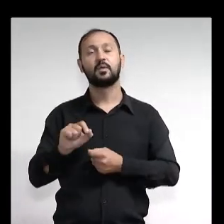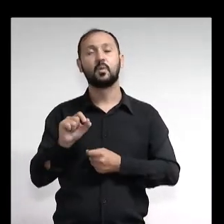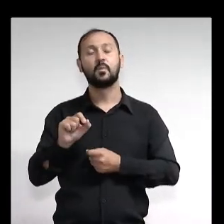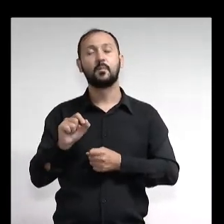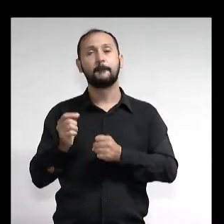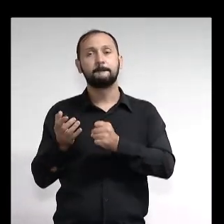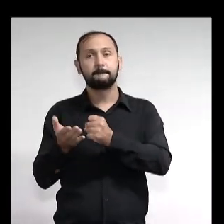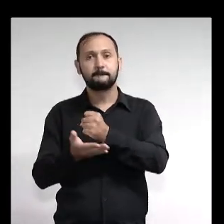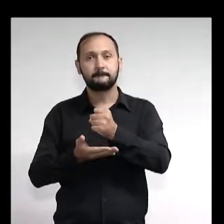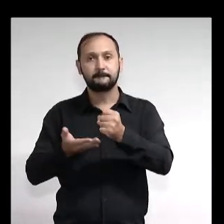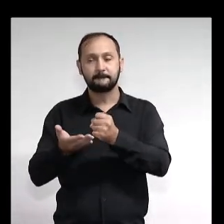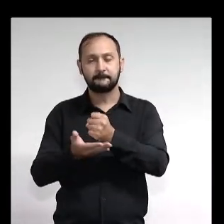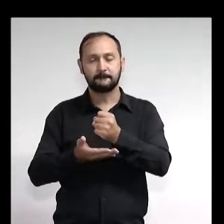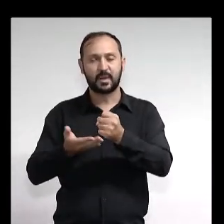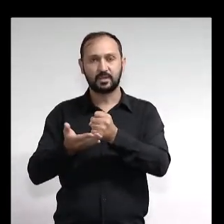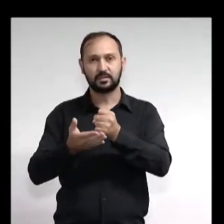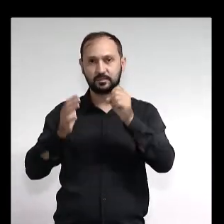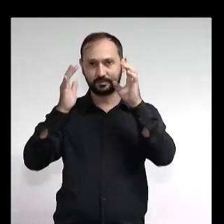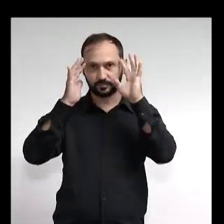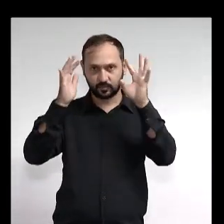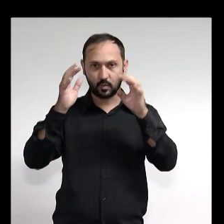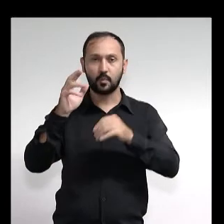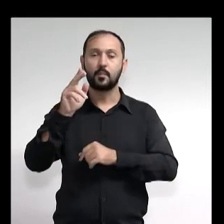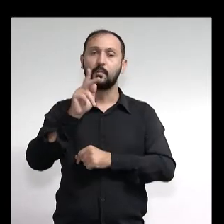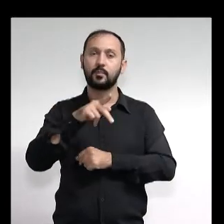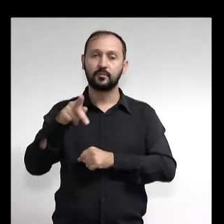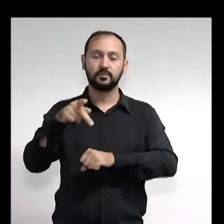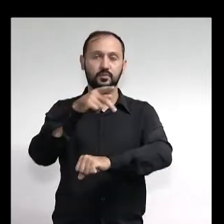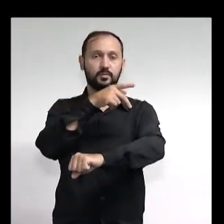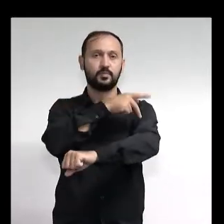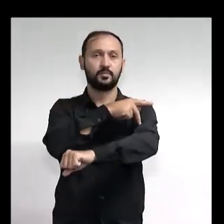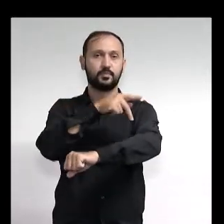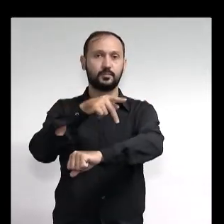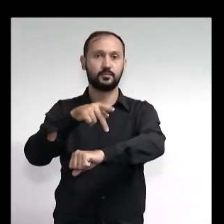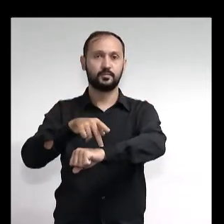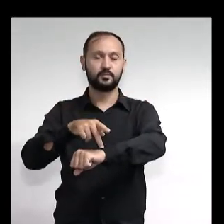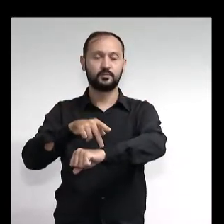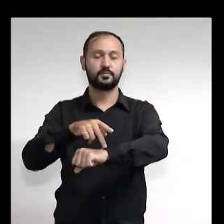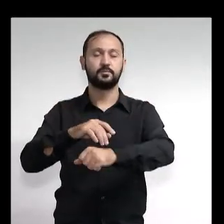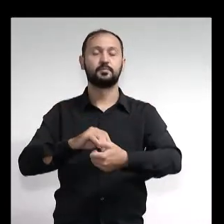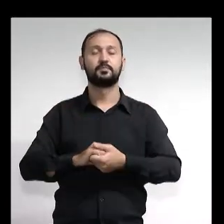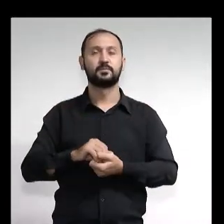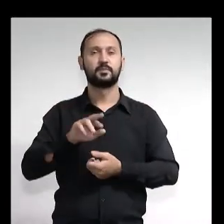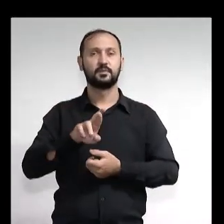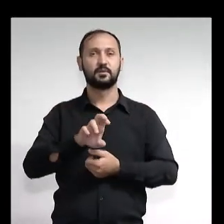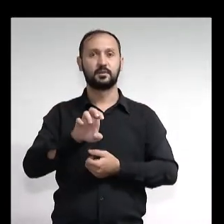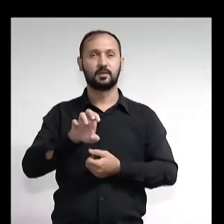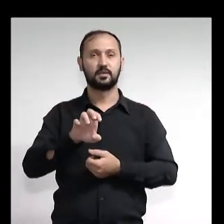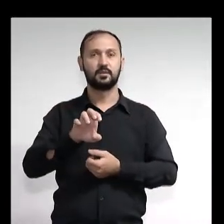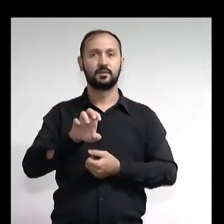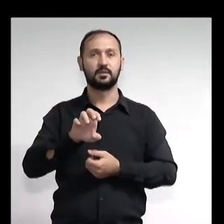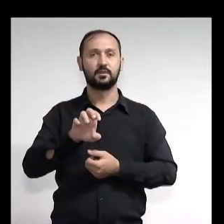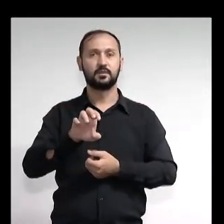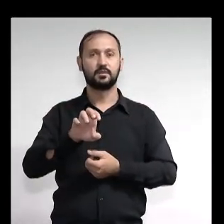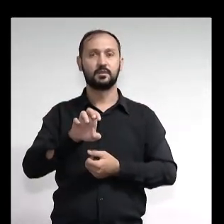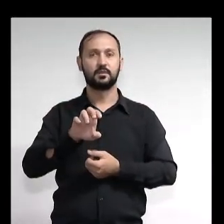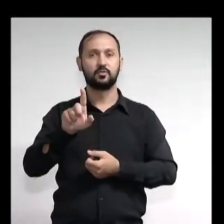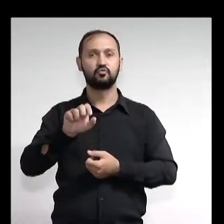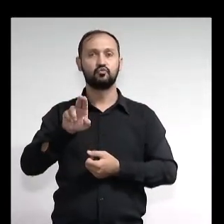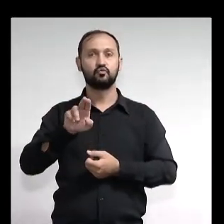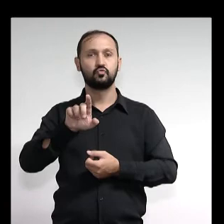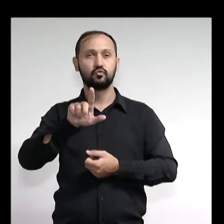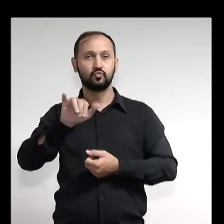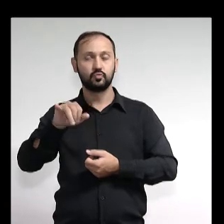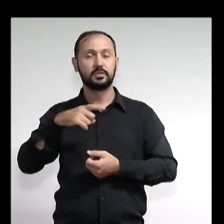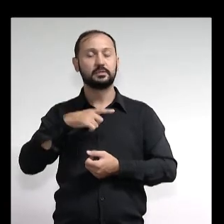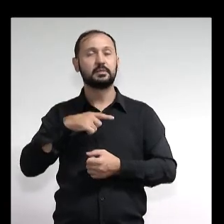tem como base teórica o professor e pedagogo Joseph Renzulli, norte-americano.